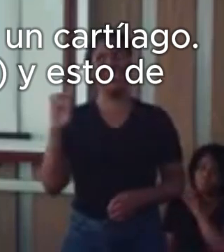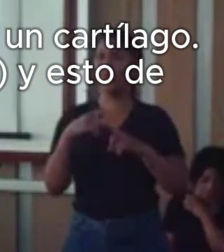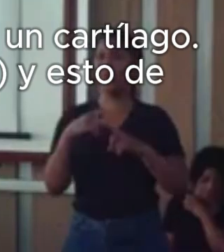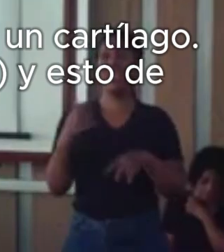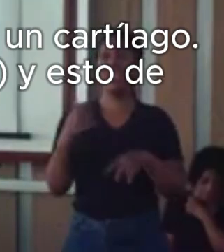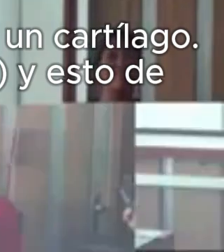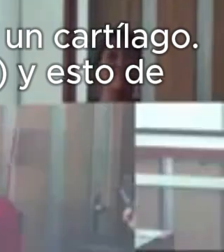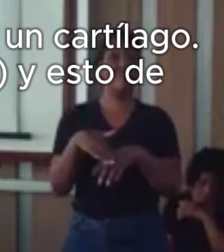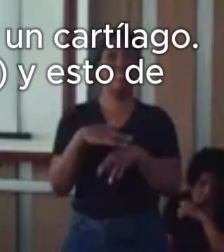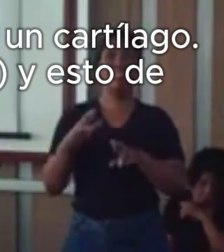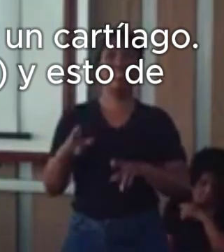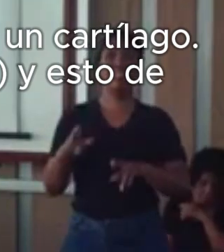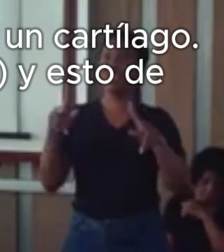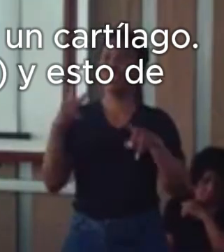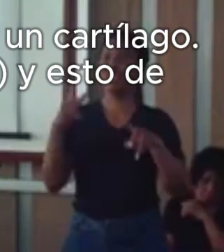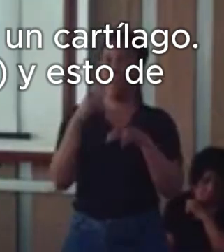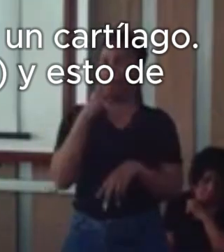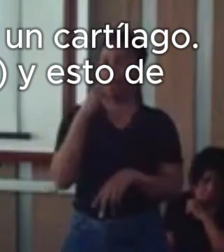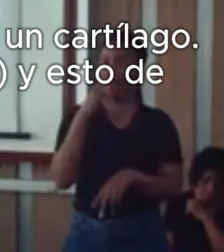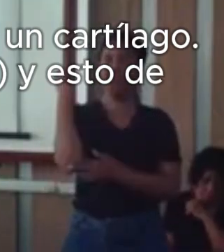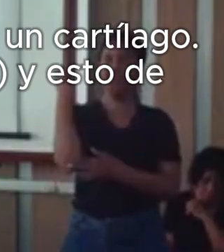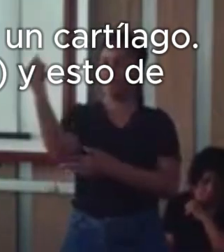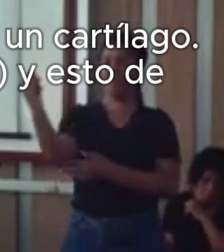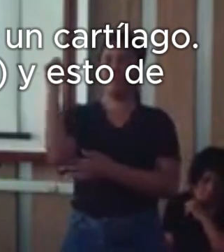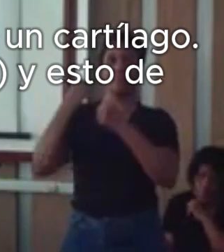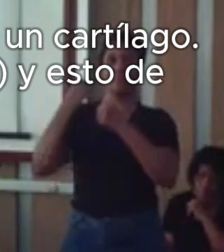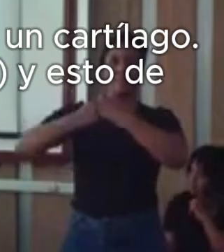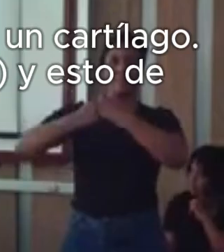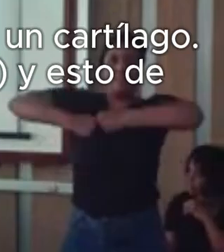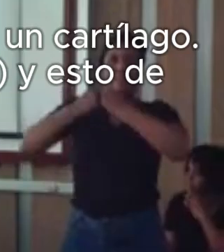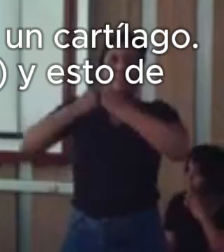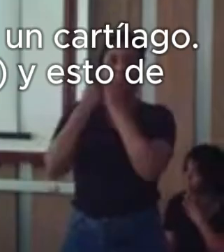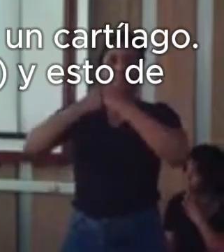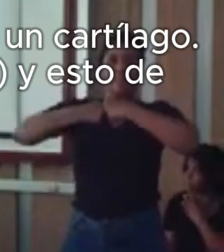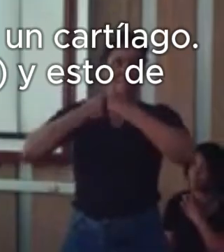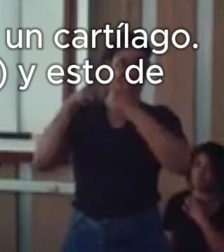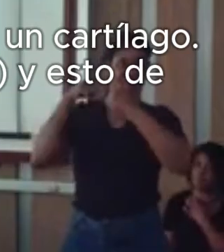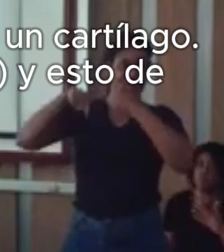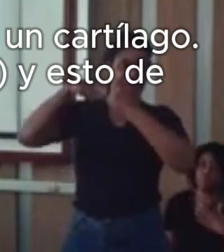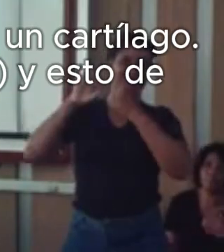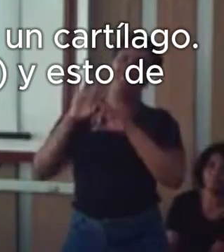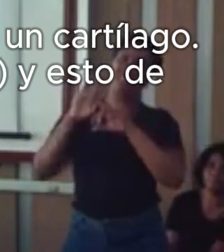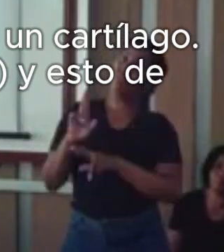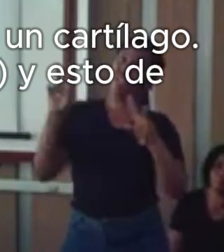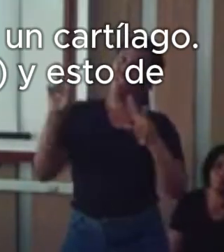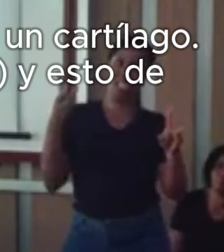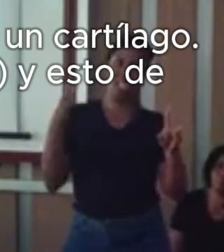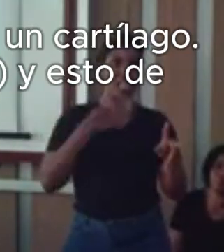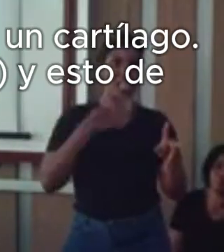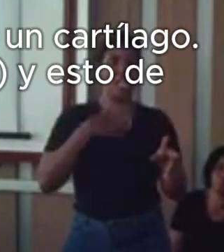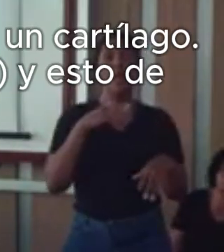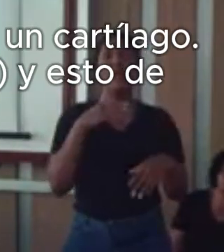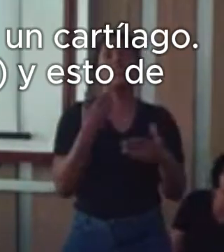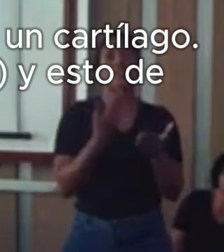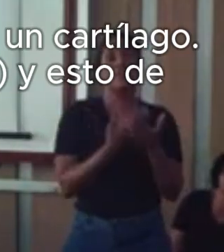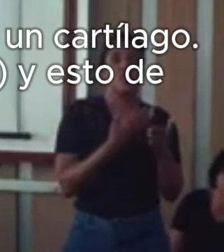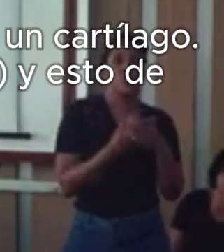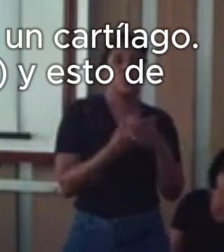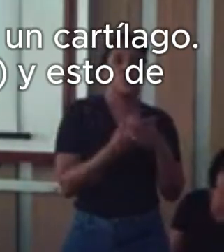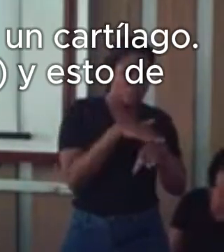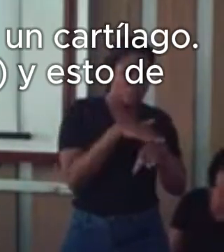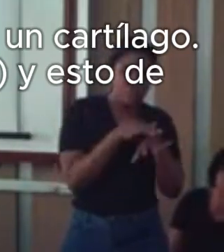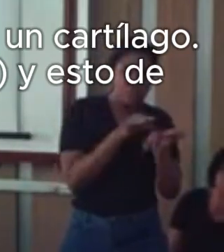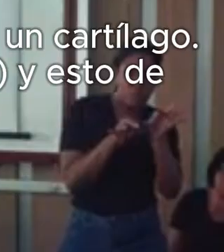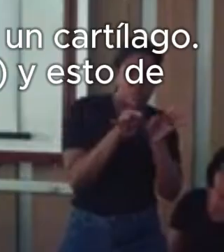diferente, é tipo uma cartilagem. Então, eu sou histologista. Então, aqui, sou histologista a posteriori,